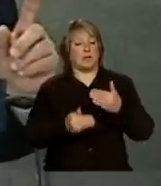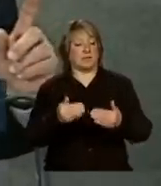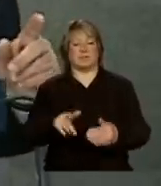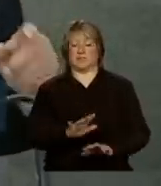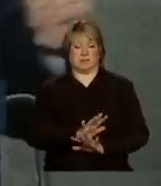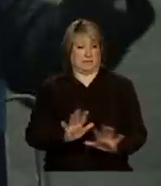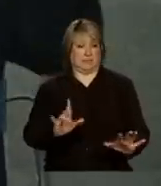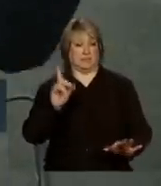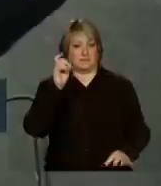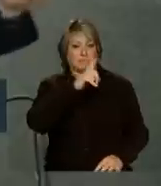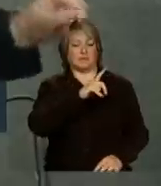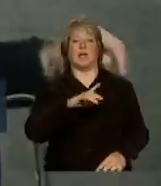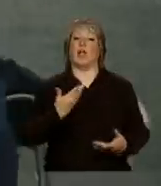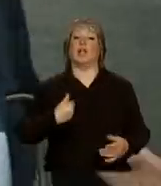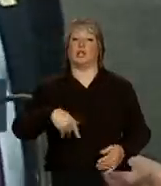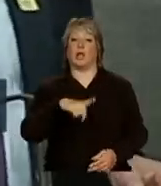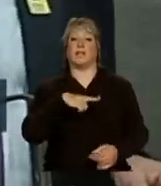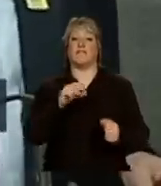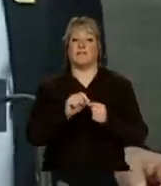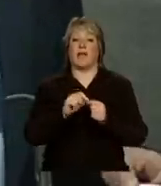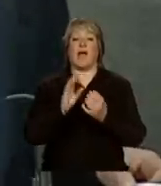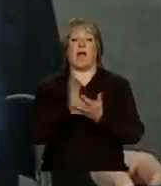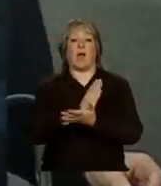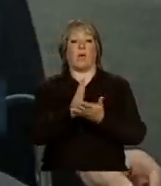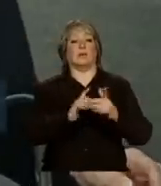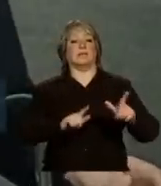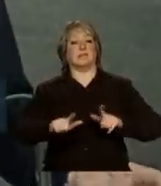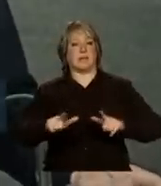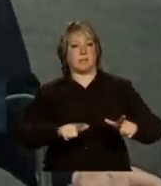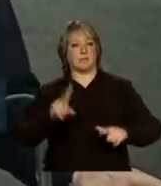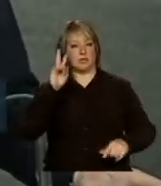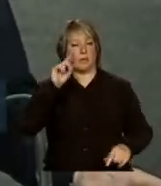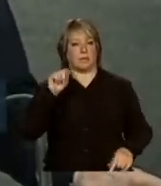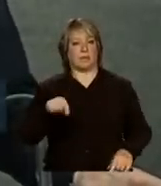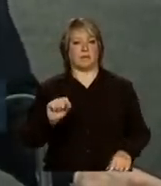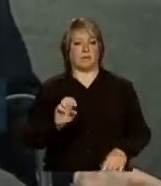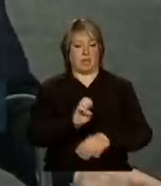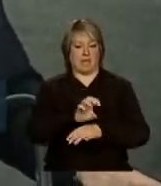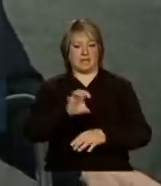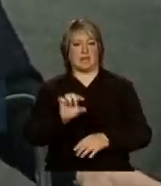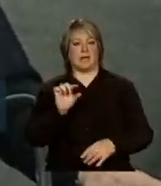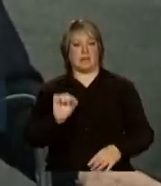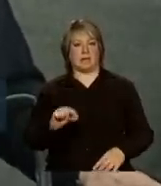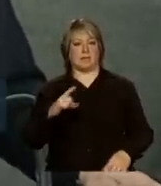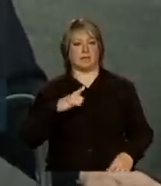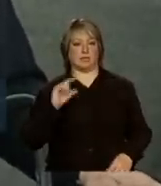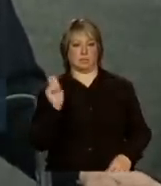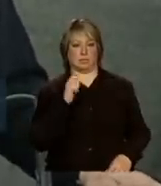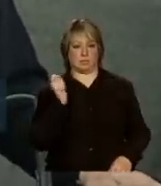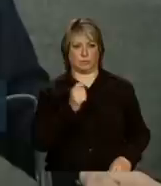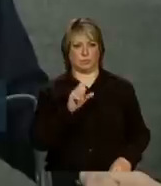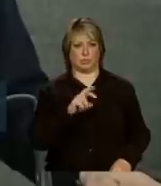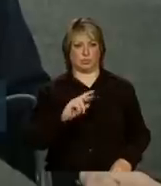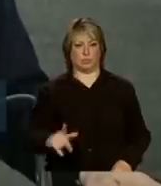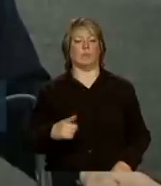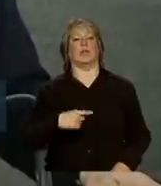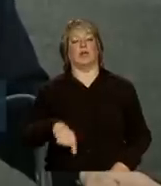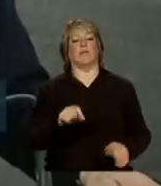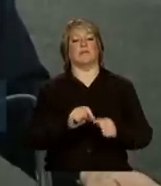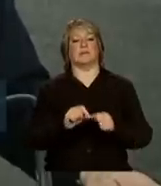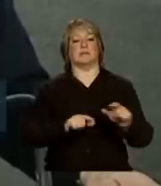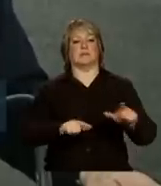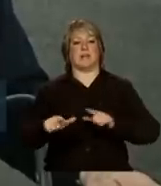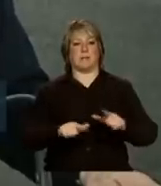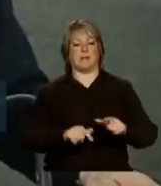Tá certo e nós temos feito alguns trabalhos inclusive no no Estado do Rio Grande do Sul nós fizemos um trabalho no o Tribunal de